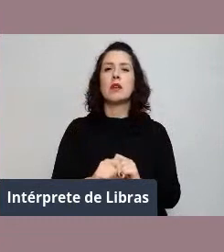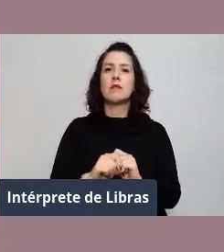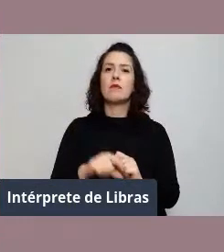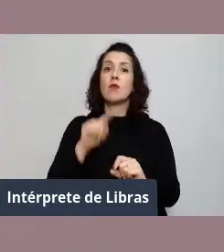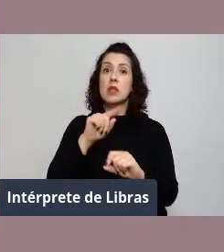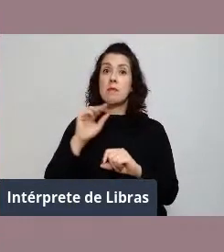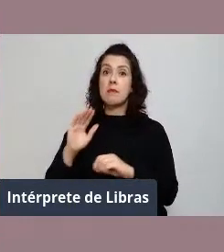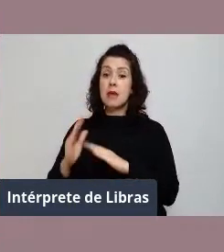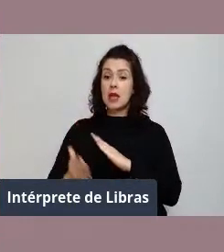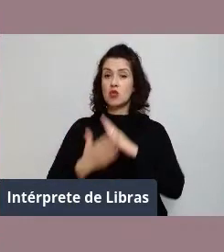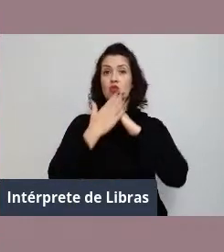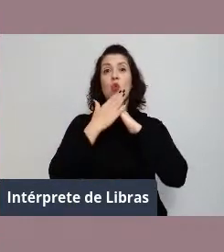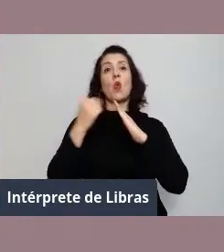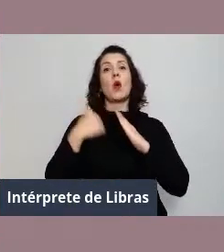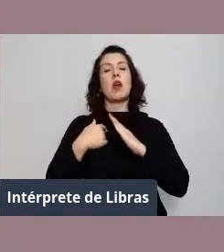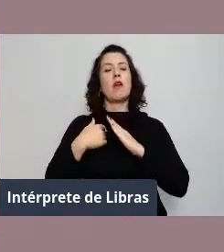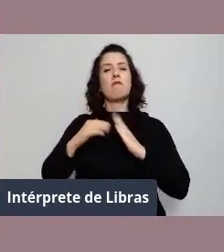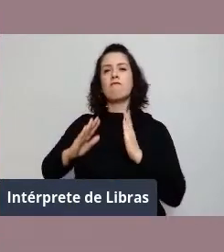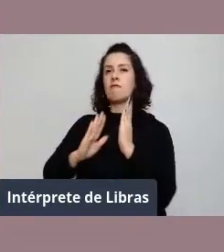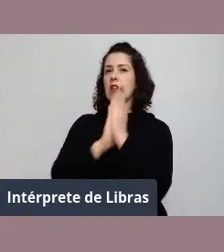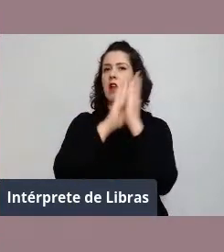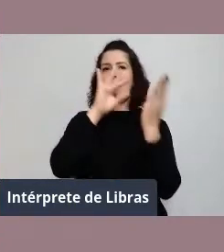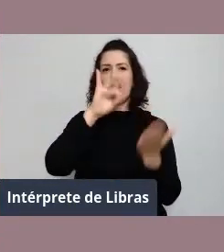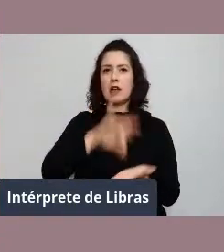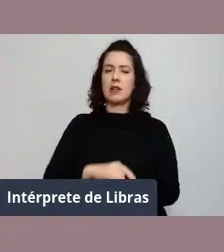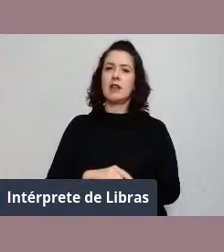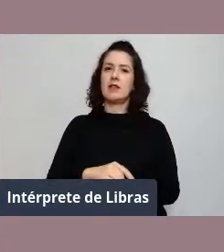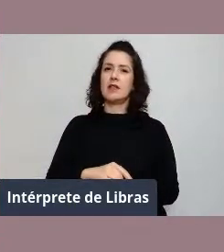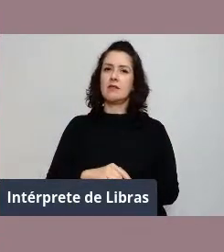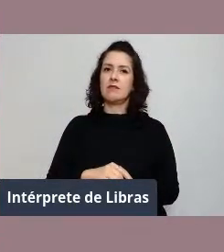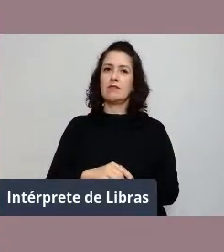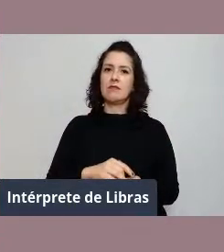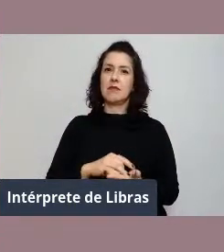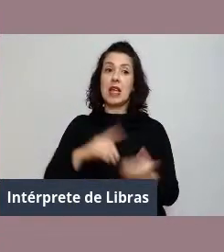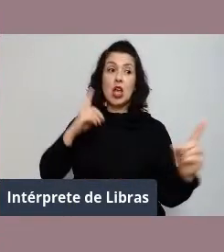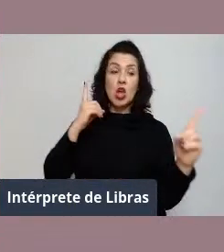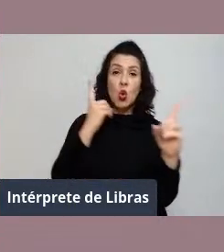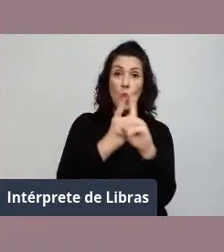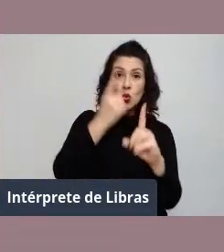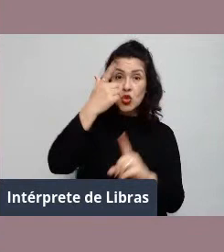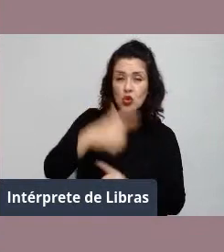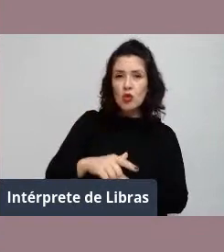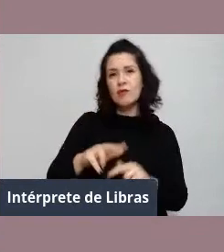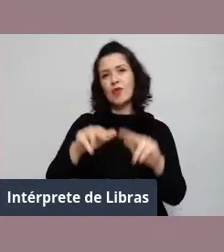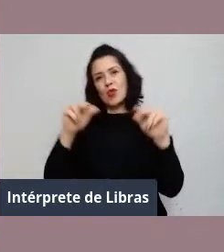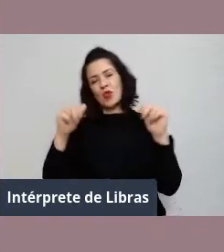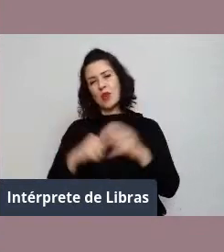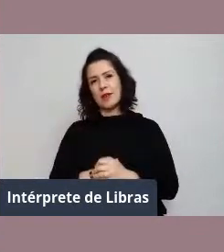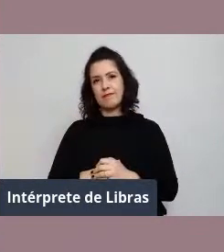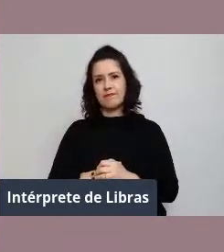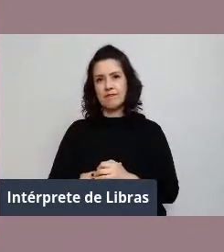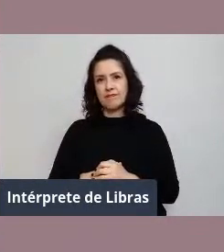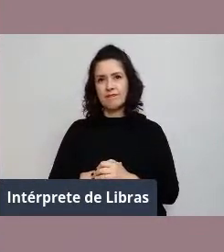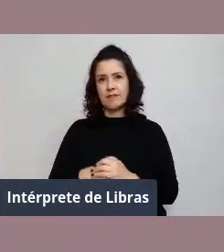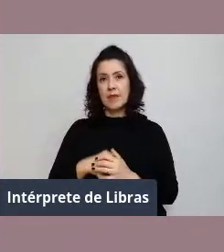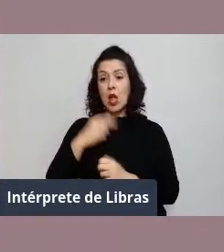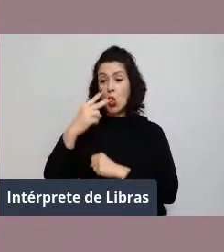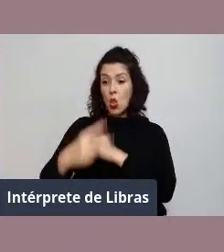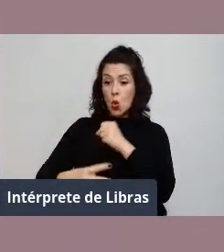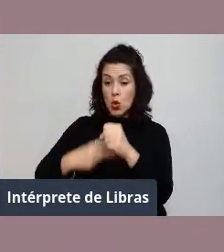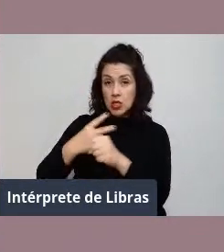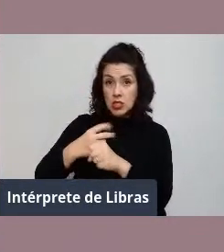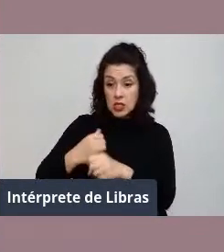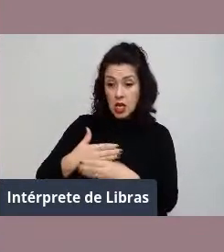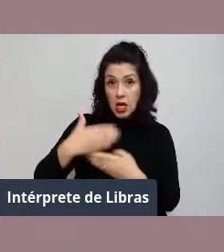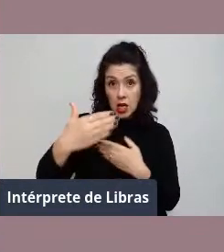verdade. Nunca mais nos encontramos. Menos de 2 anos depois, poucos